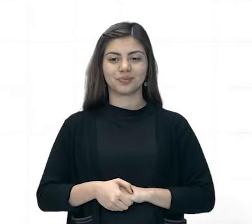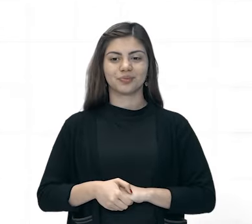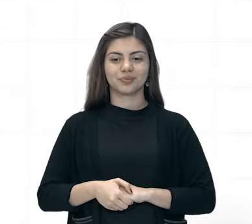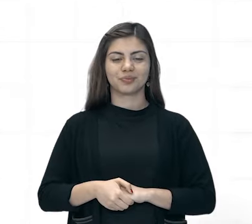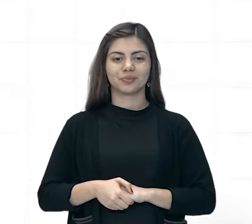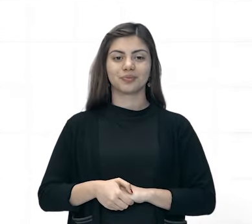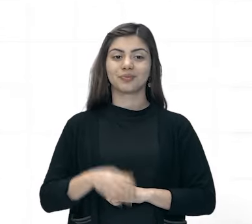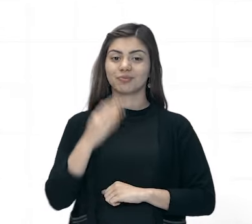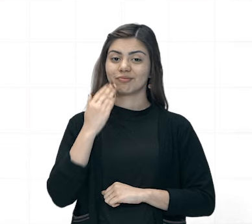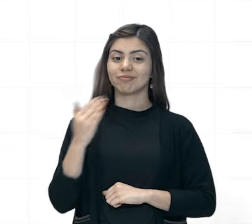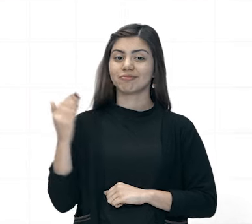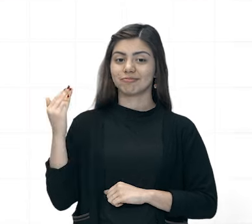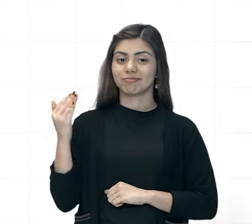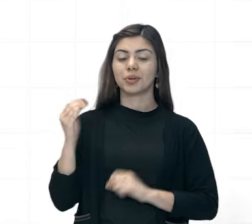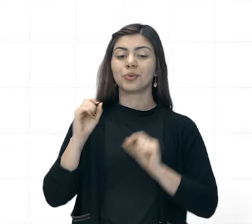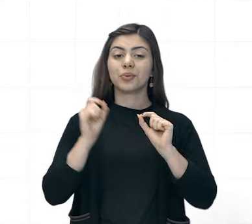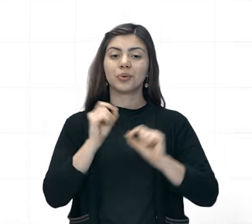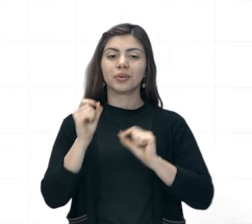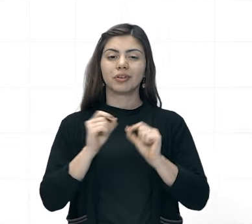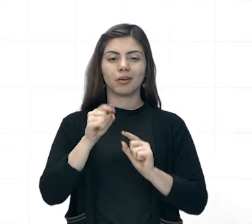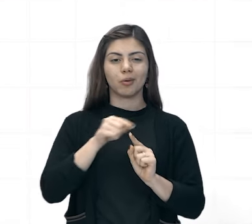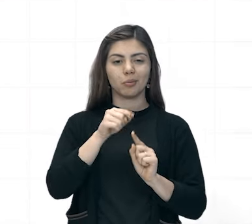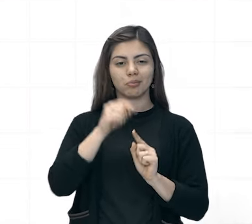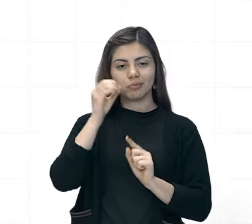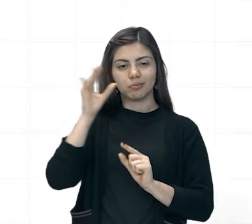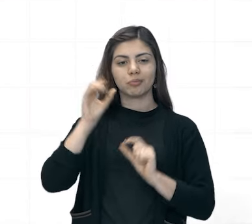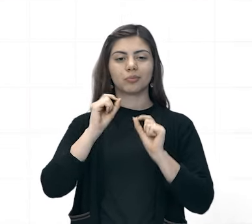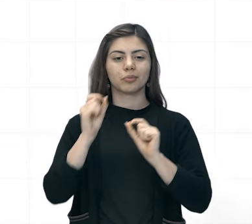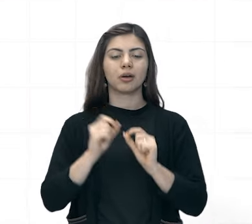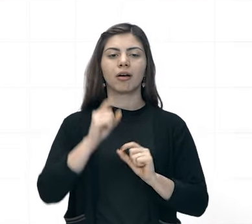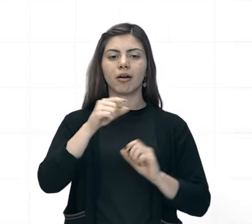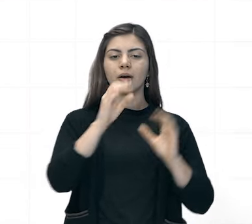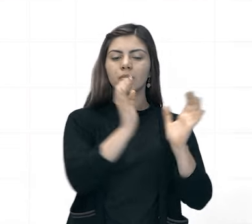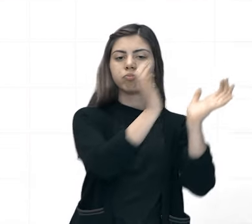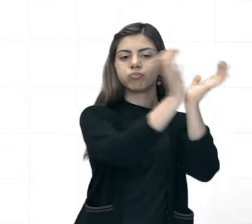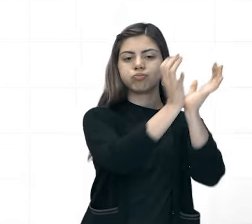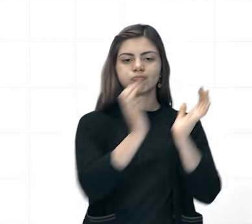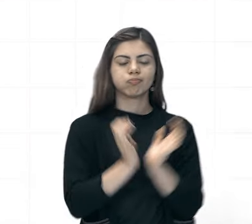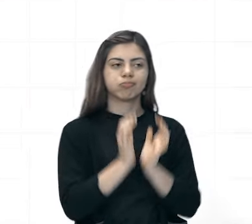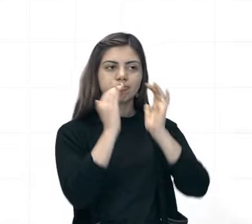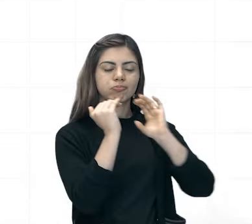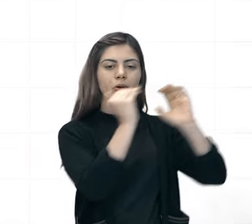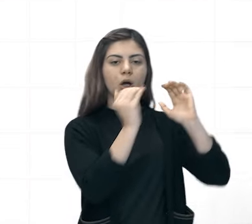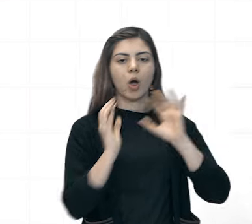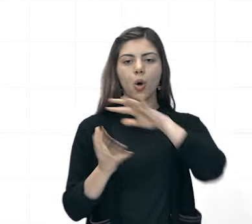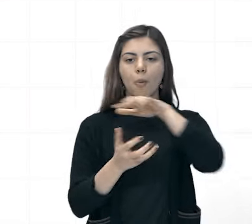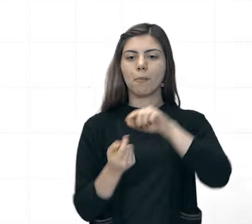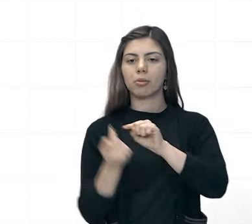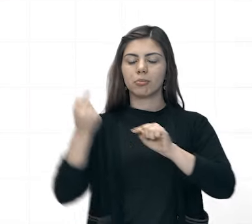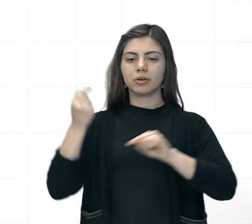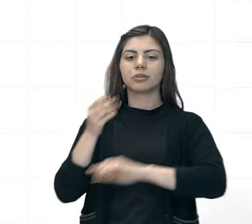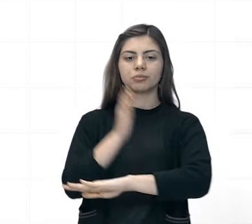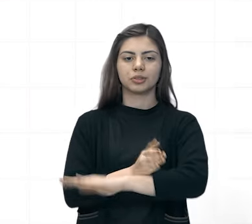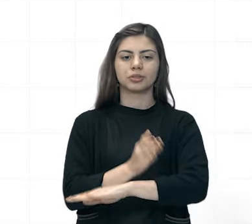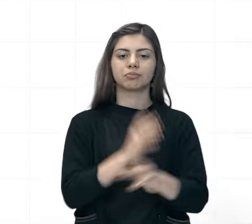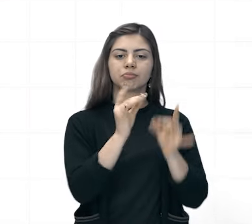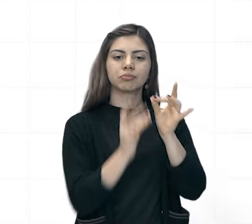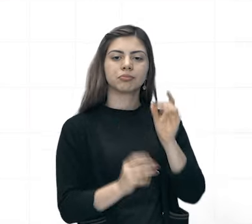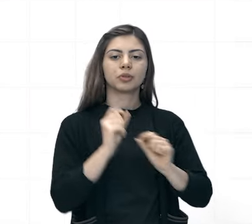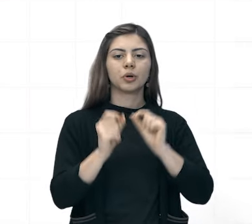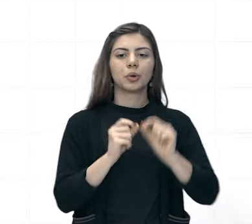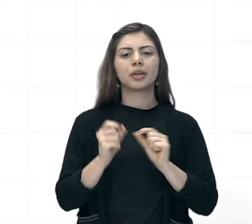Olha aí o nosso objeto de conhecimento na sua telinha, senhores e servos no mundo antigo e no medieval. E